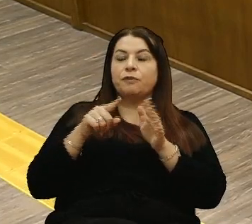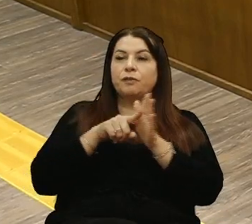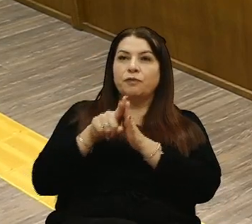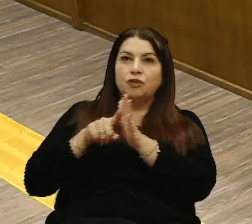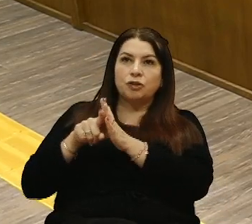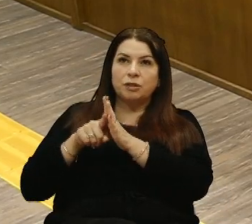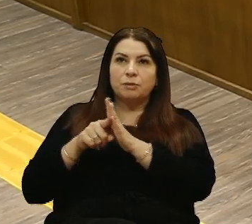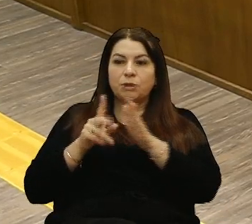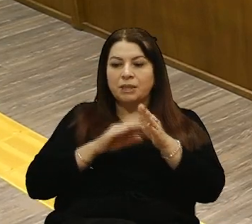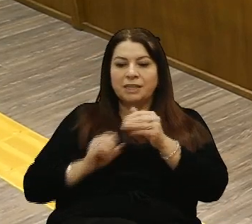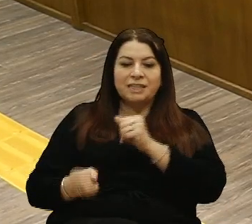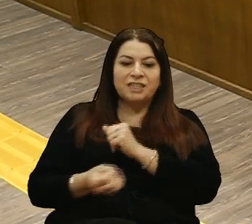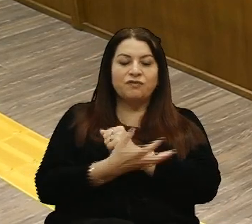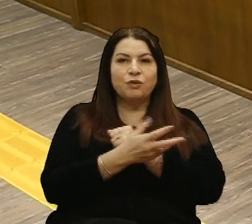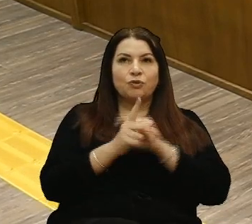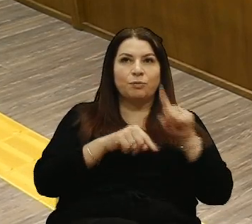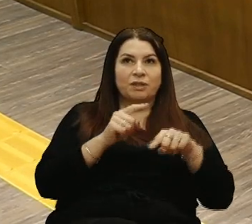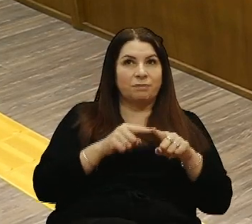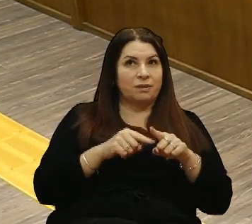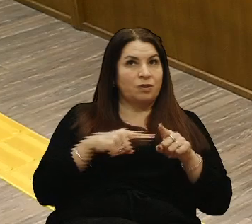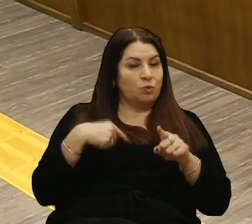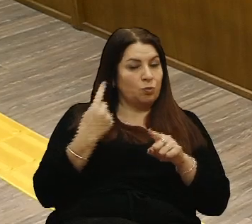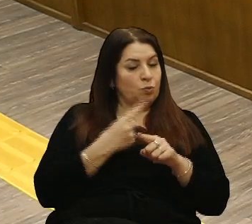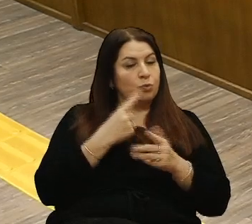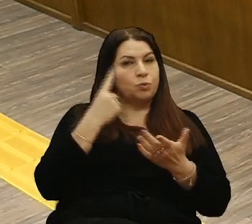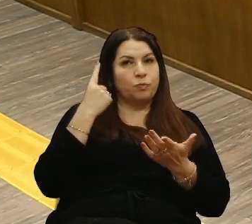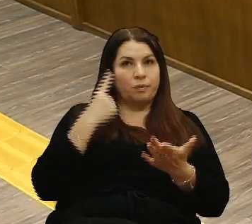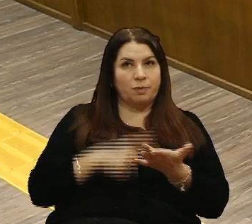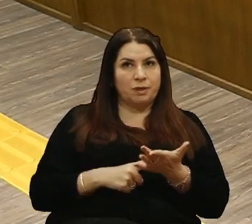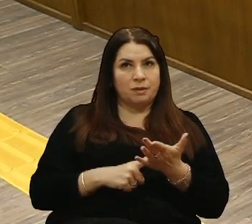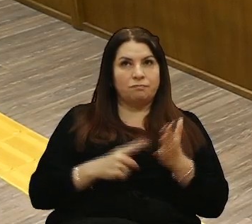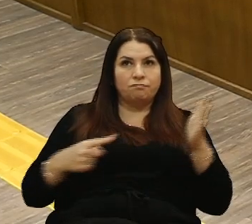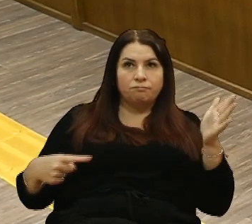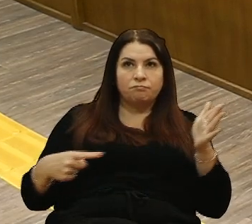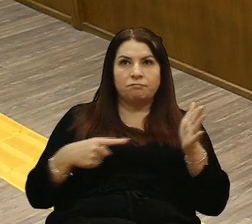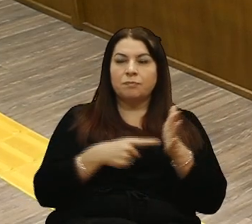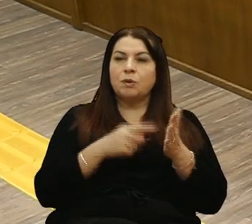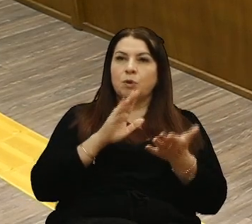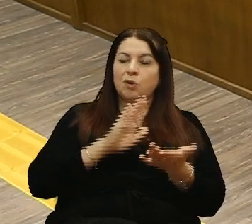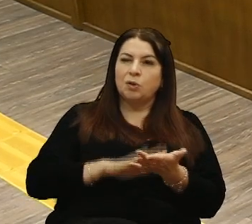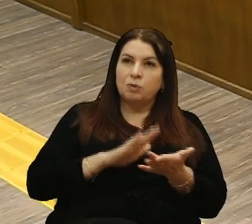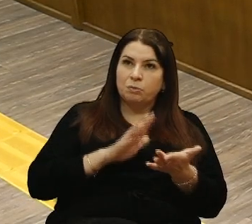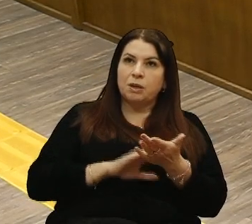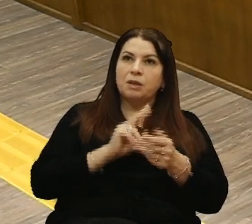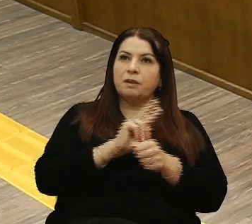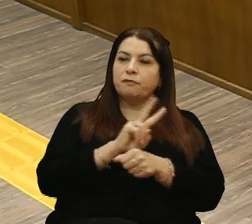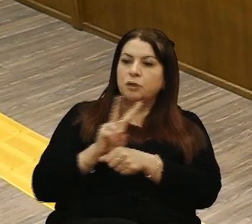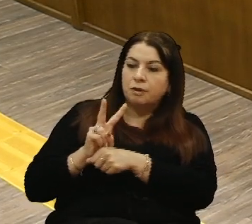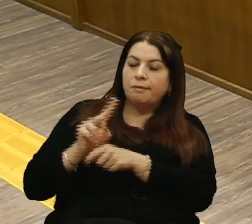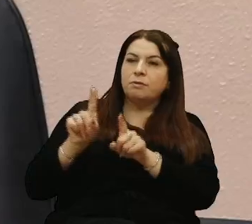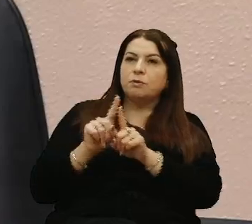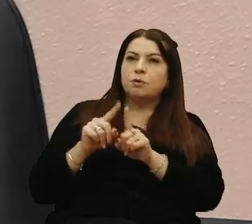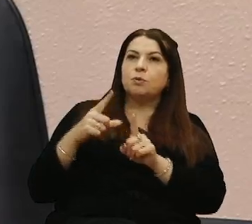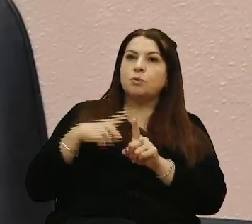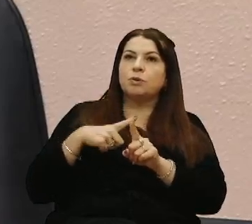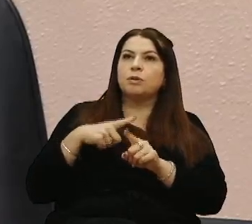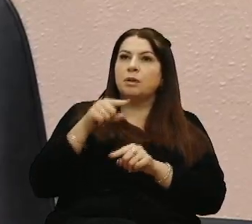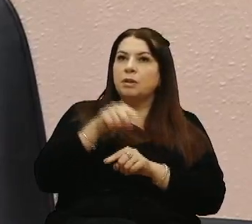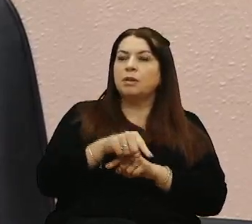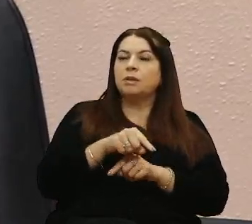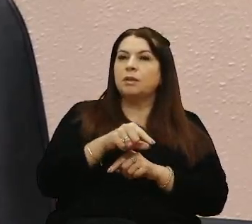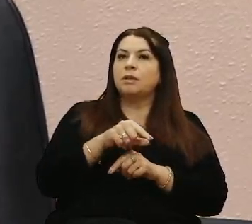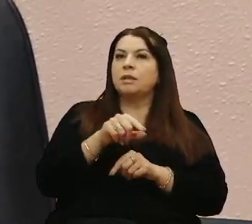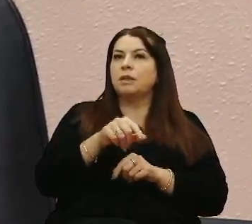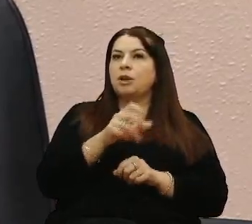conta de desvio de materiais. É o nosso compromisso denunciar, cobrar, fiscalizar quando quem ocupa o